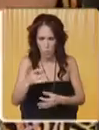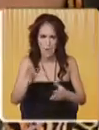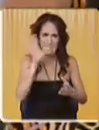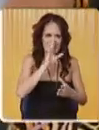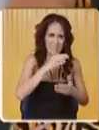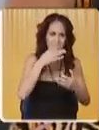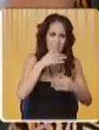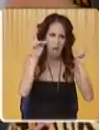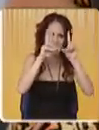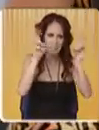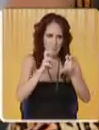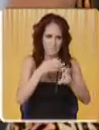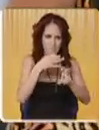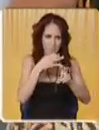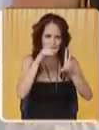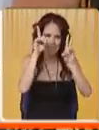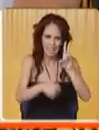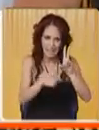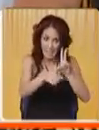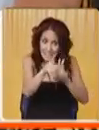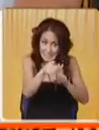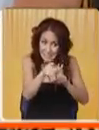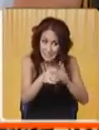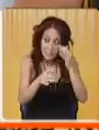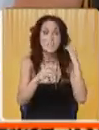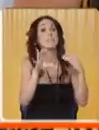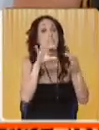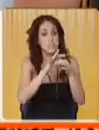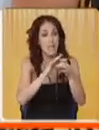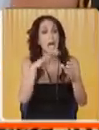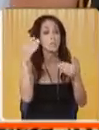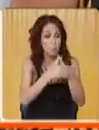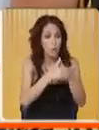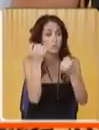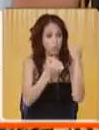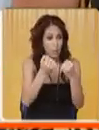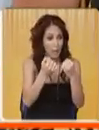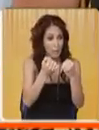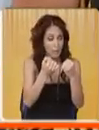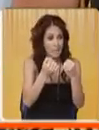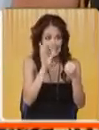Se vamos falar exatamente desta questão ligada às mortes na estrada,